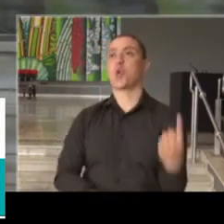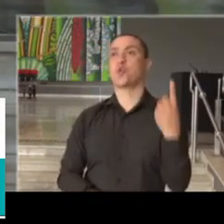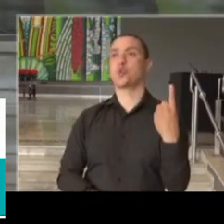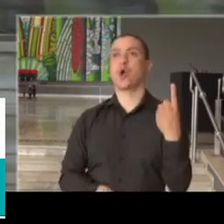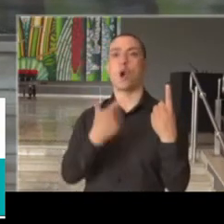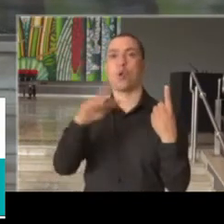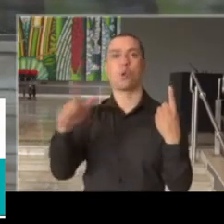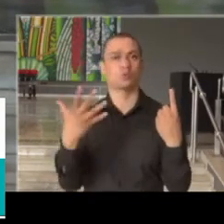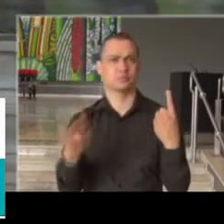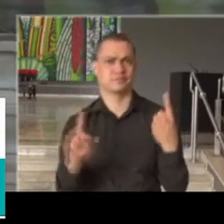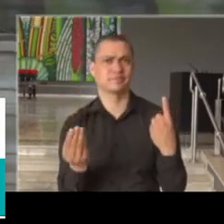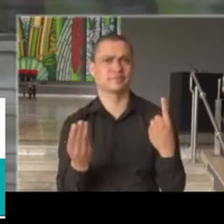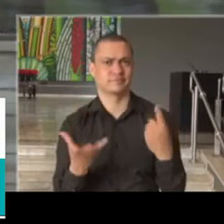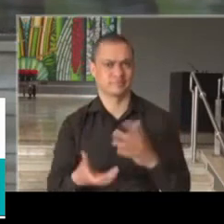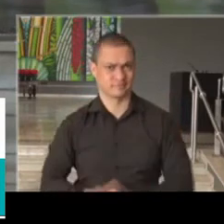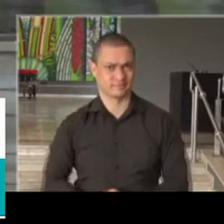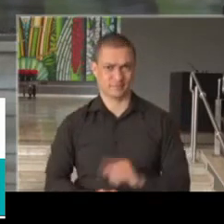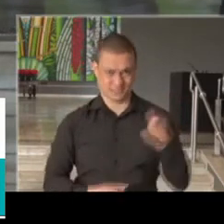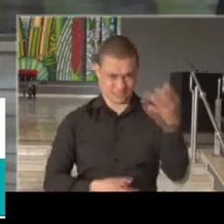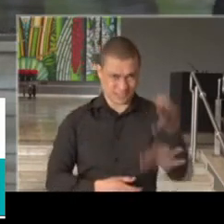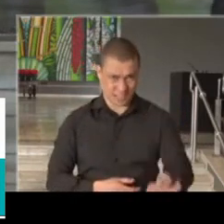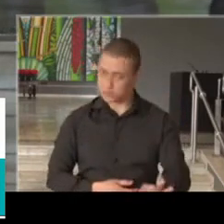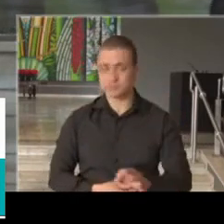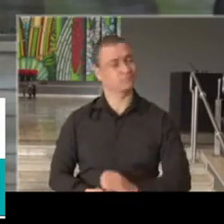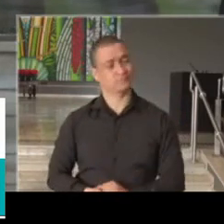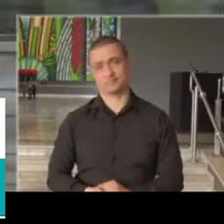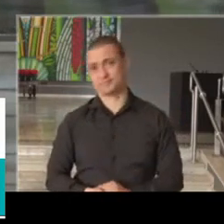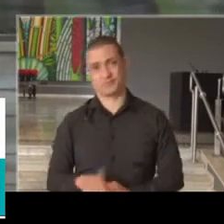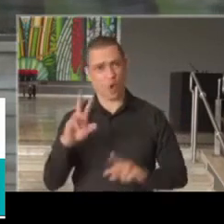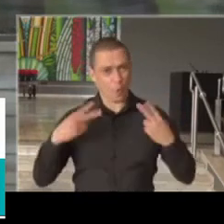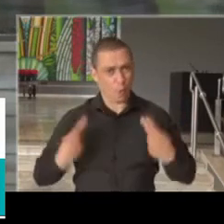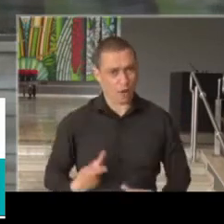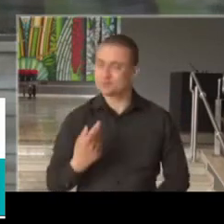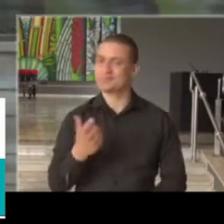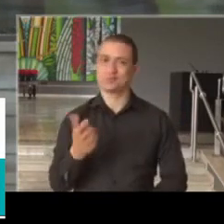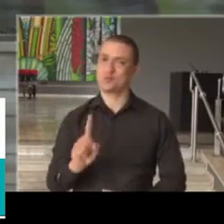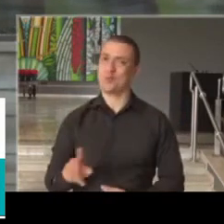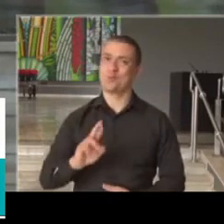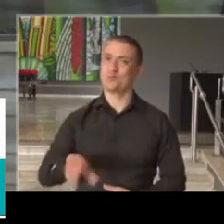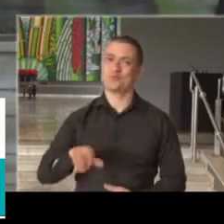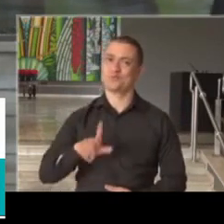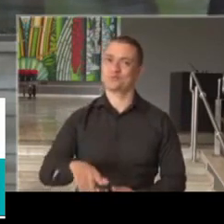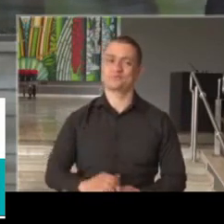país? Isso não é justo, isso não é humano.